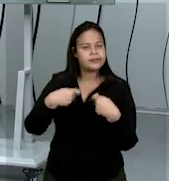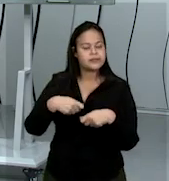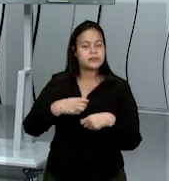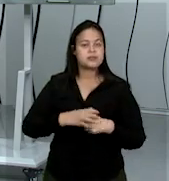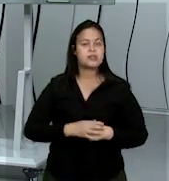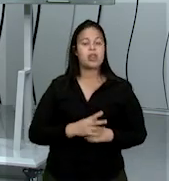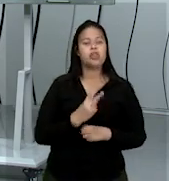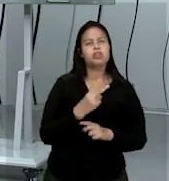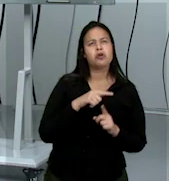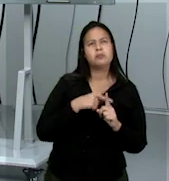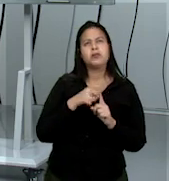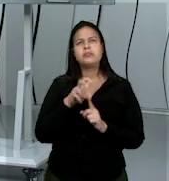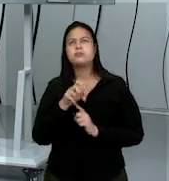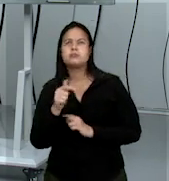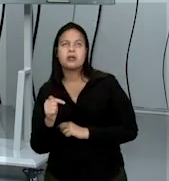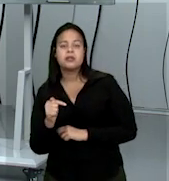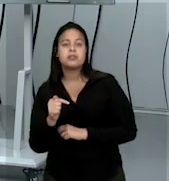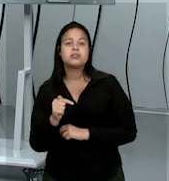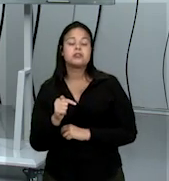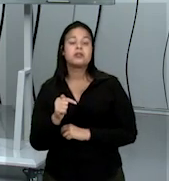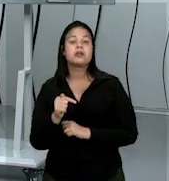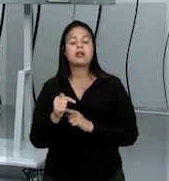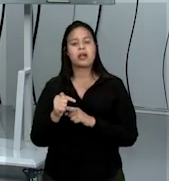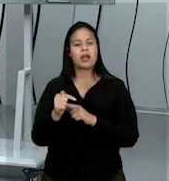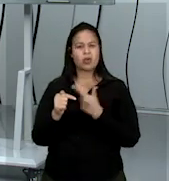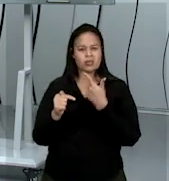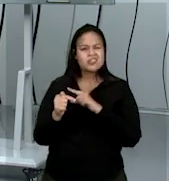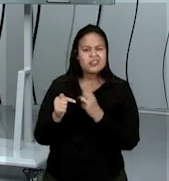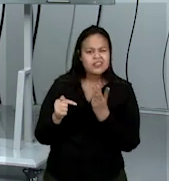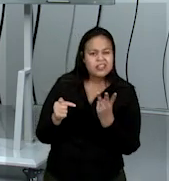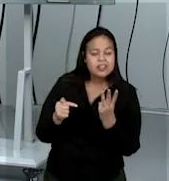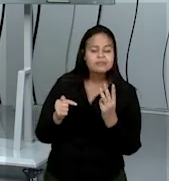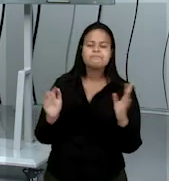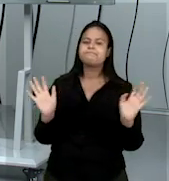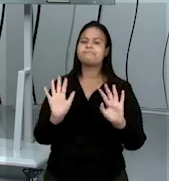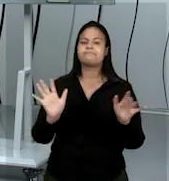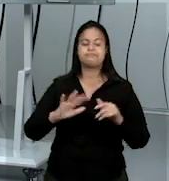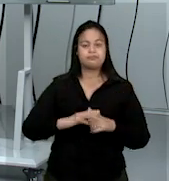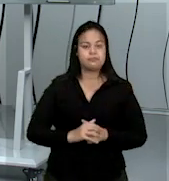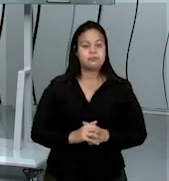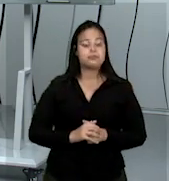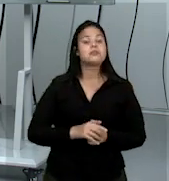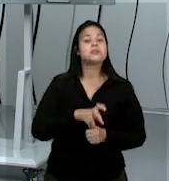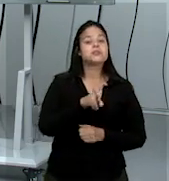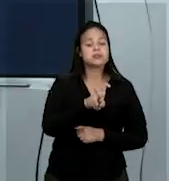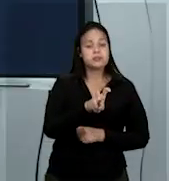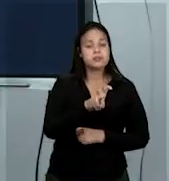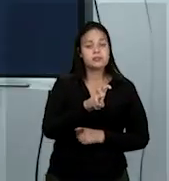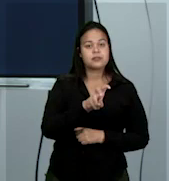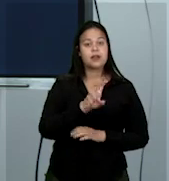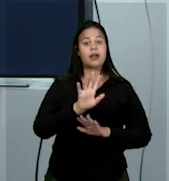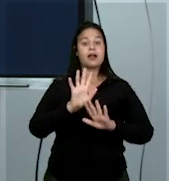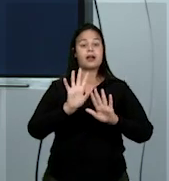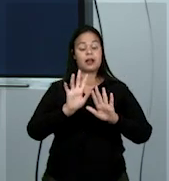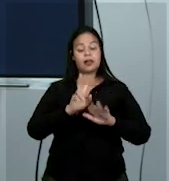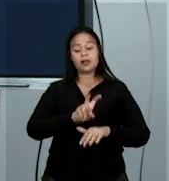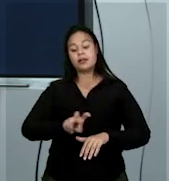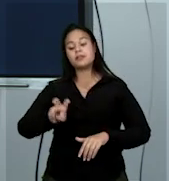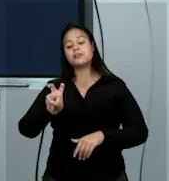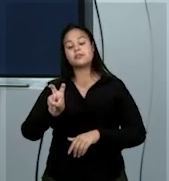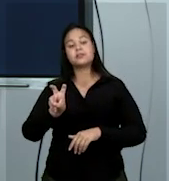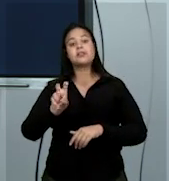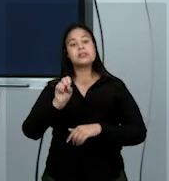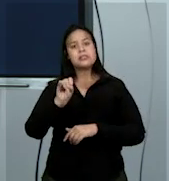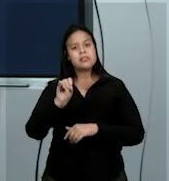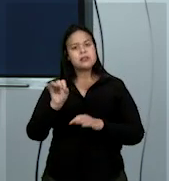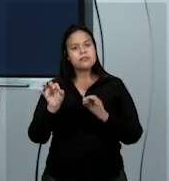exemplo, 2 mais 5, 7. 7 não dá para dividir por 3, então não pode. Então eu vou para 5. Opa, termina em 5. E se